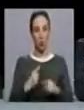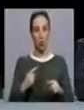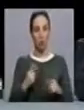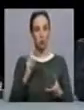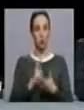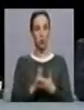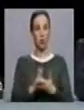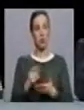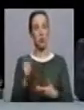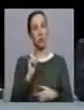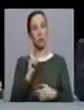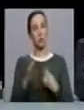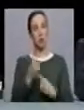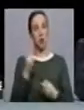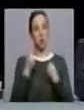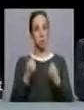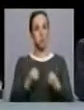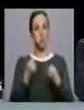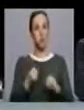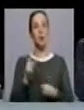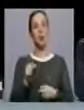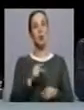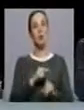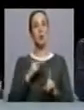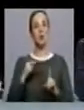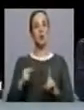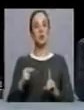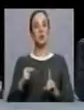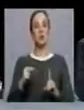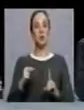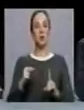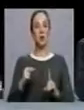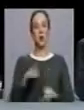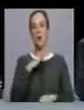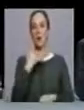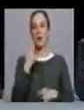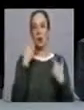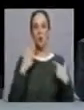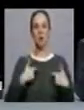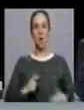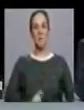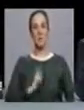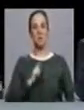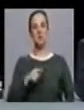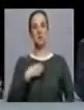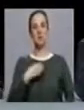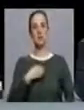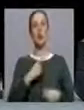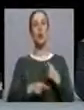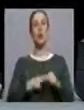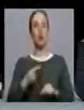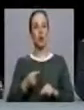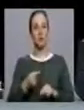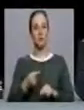necessário e até do ponto de vista de qualidade emocional o que significa melhora